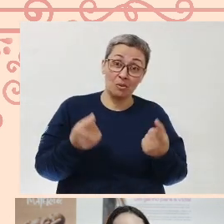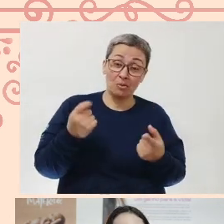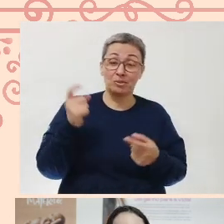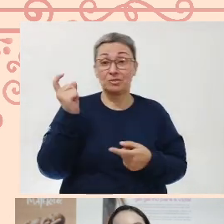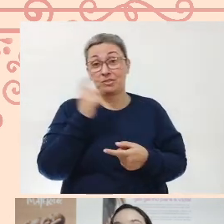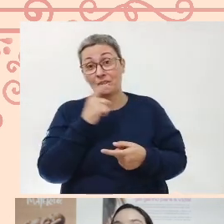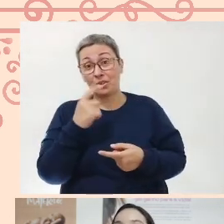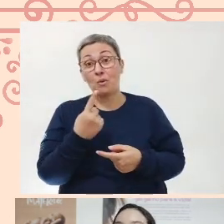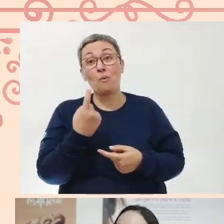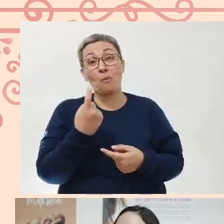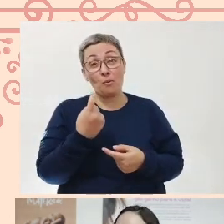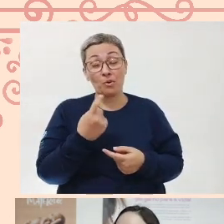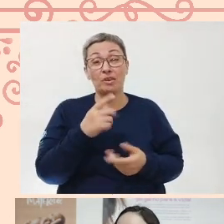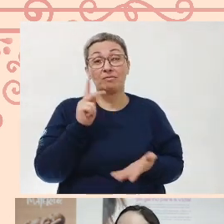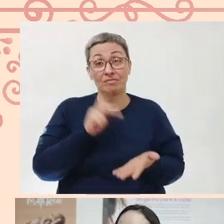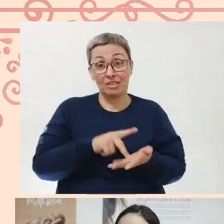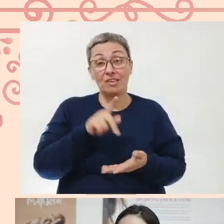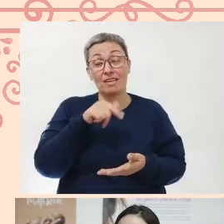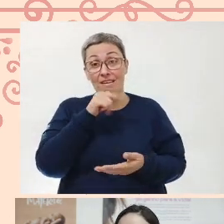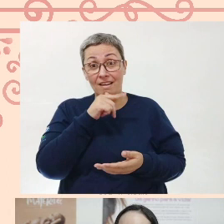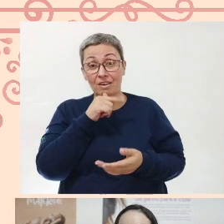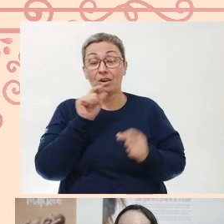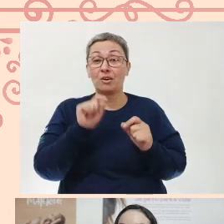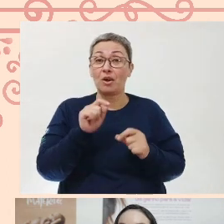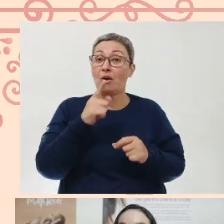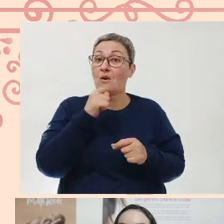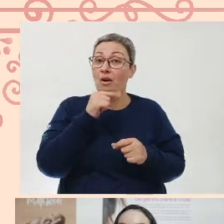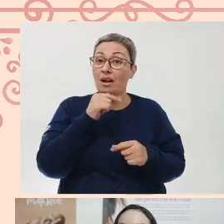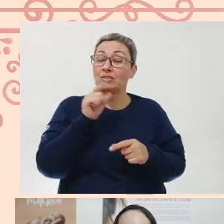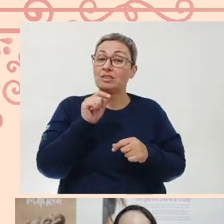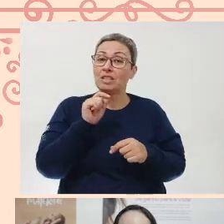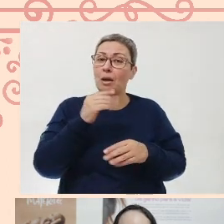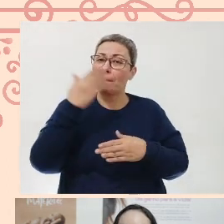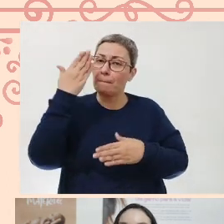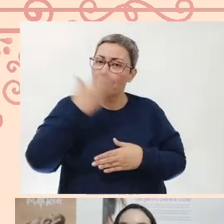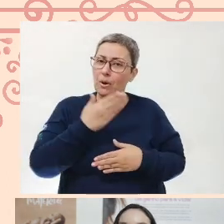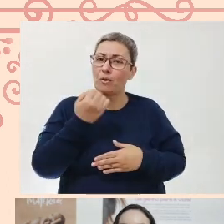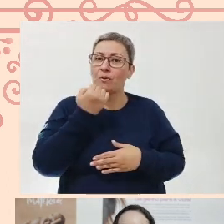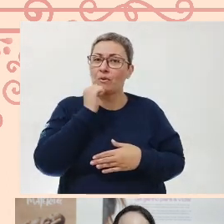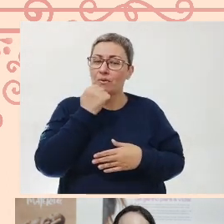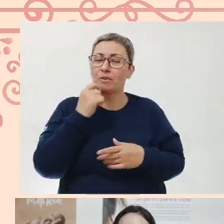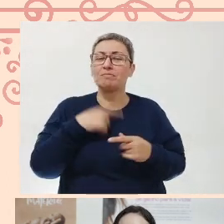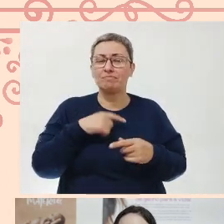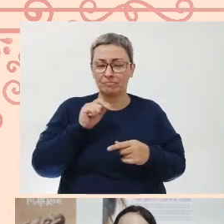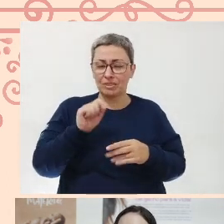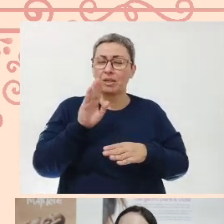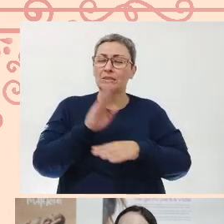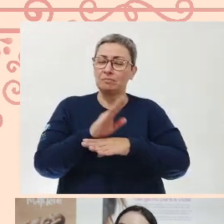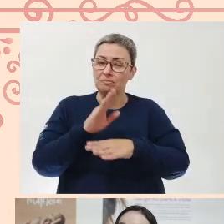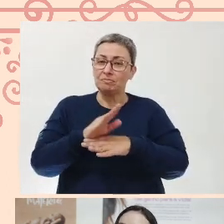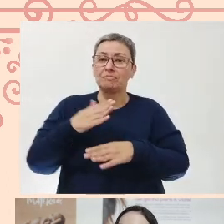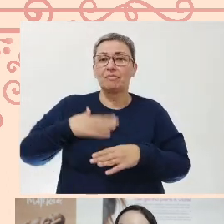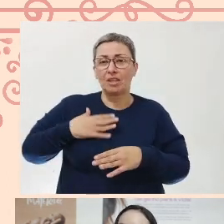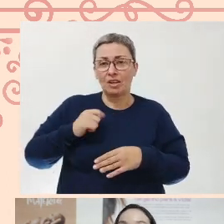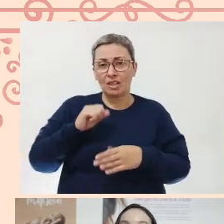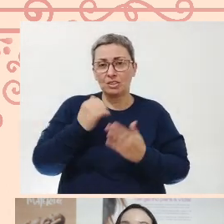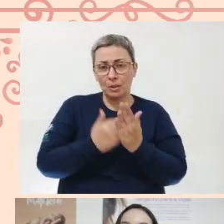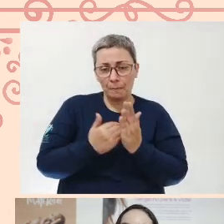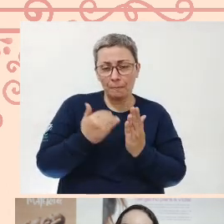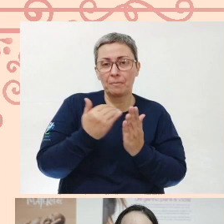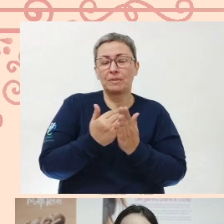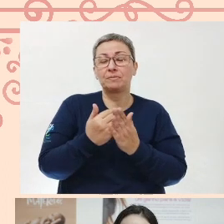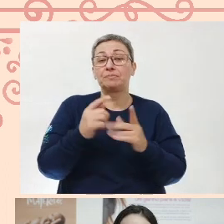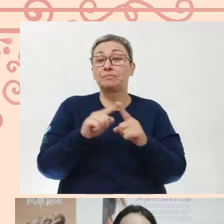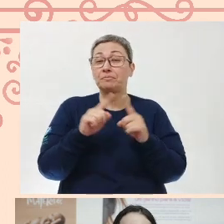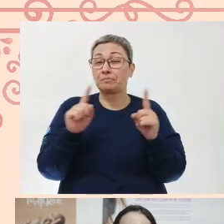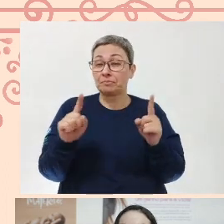Alguns é fake, o único que é fato é a água. A água é a única que é comprovada cientificamente que realmente ajuda a produzir o